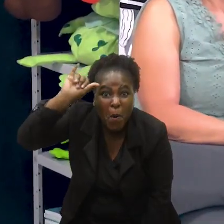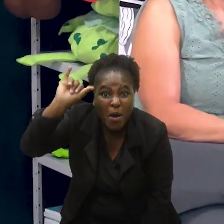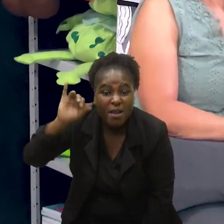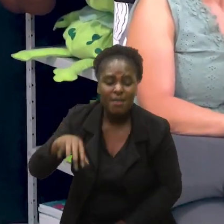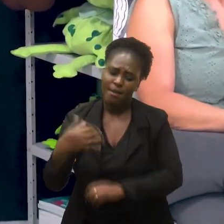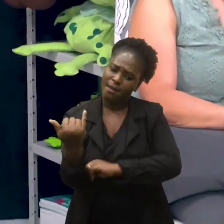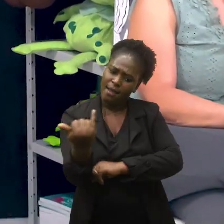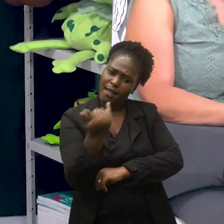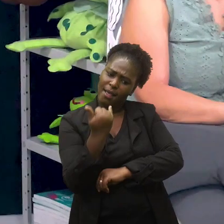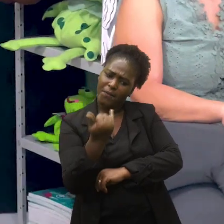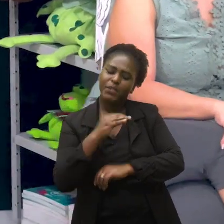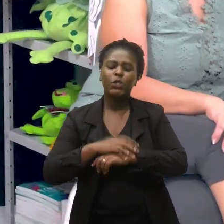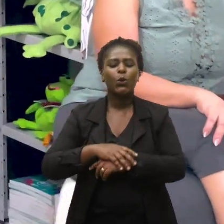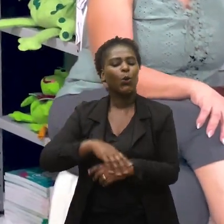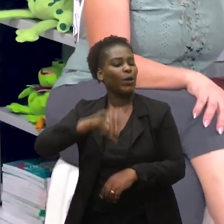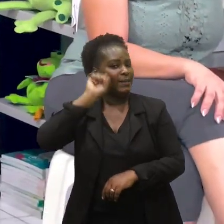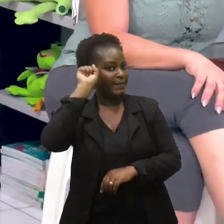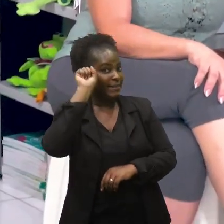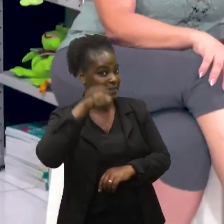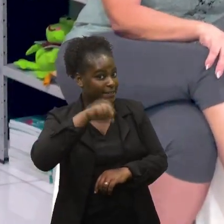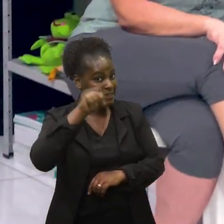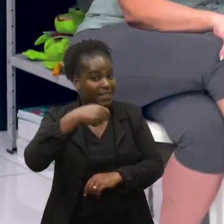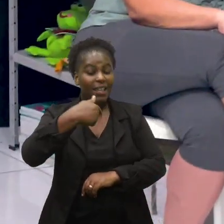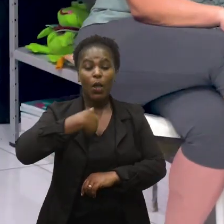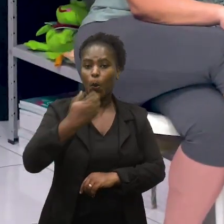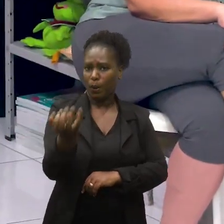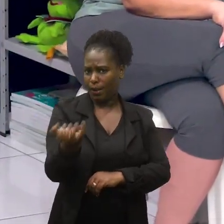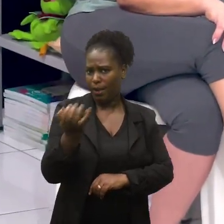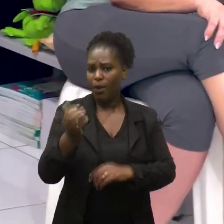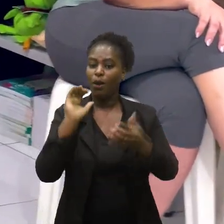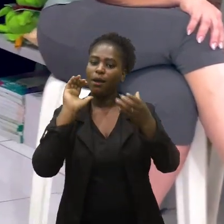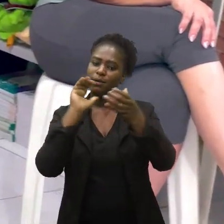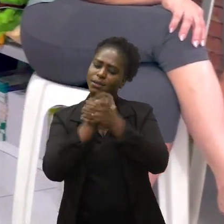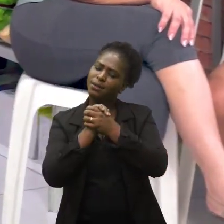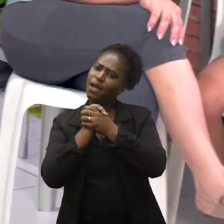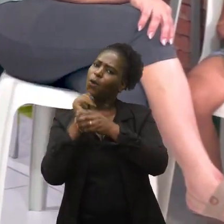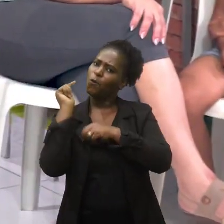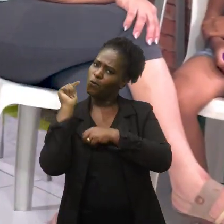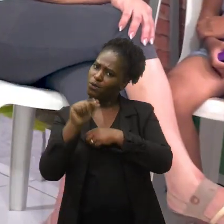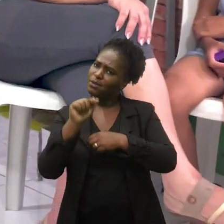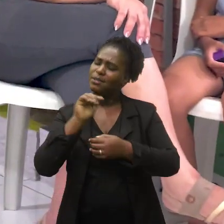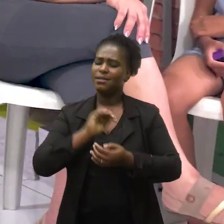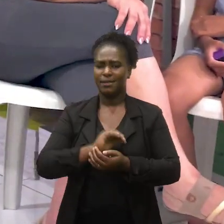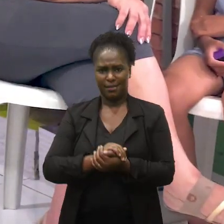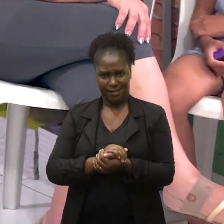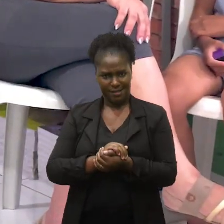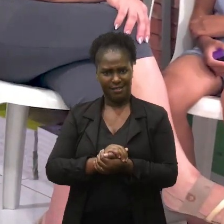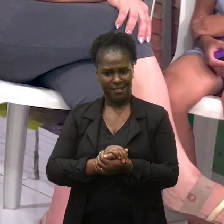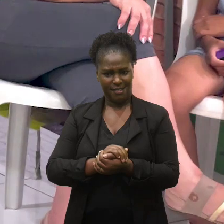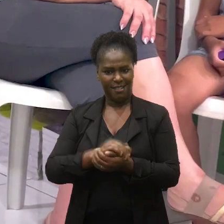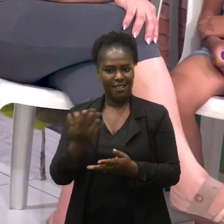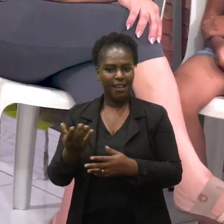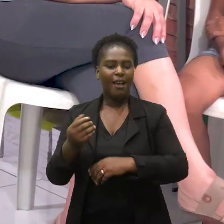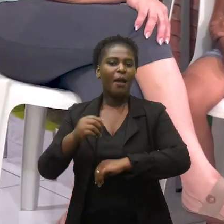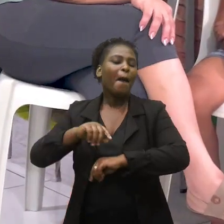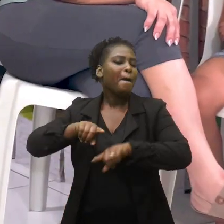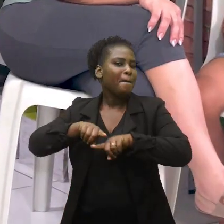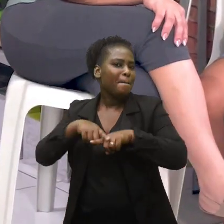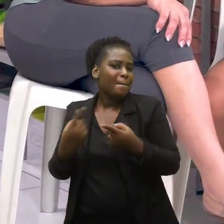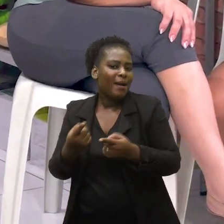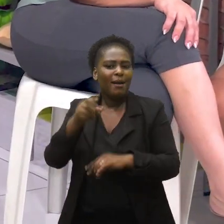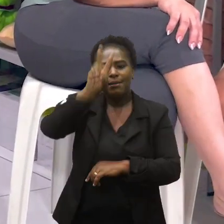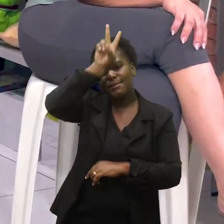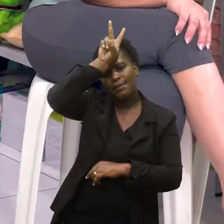Dona Baratinha, eu quero me casar com você. Aí a Dona Baratinha